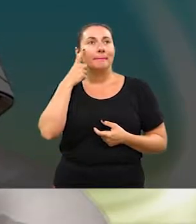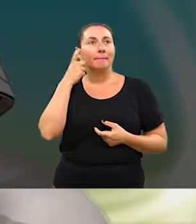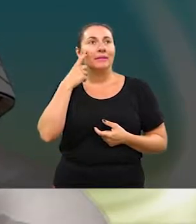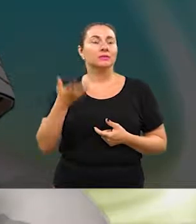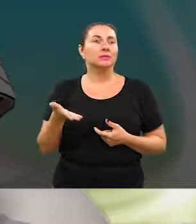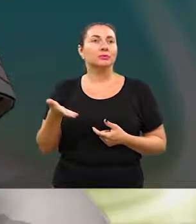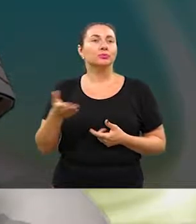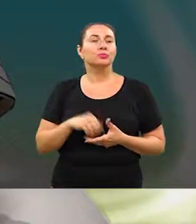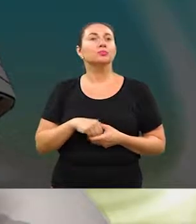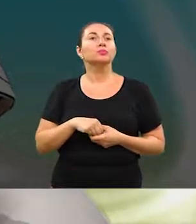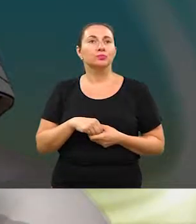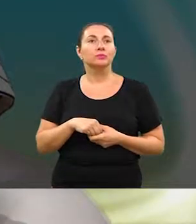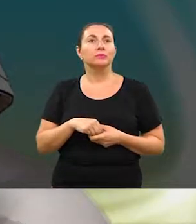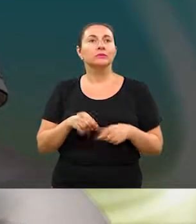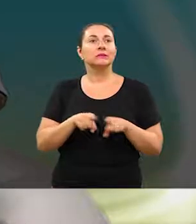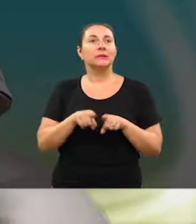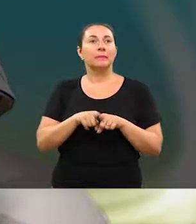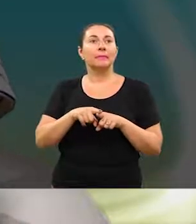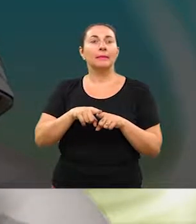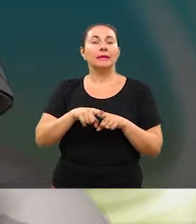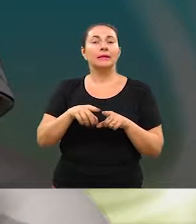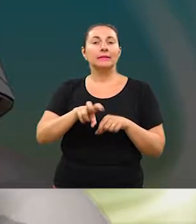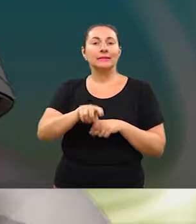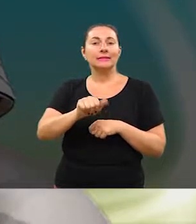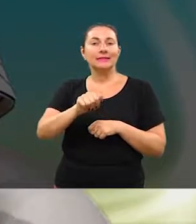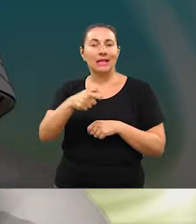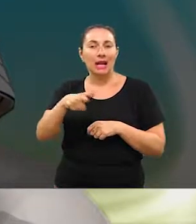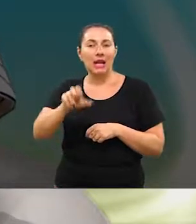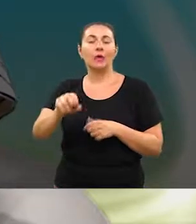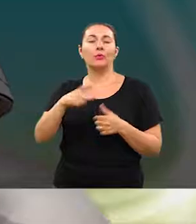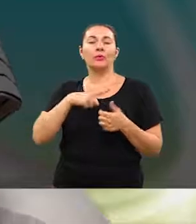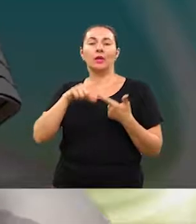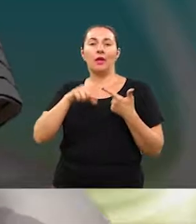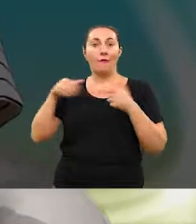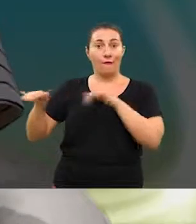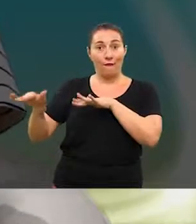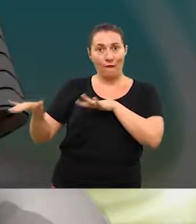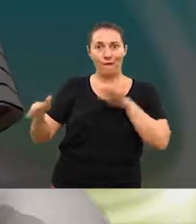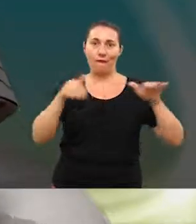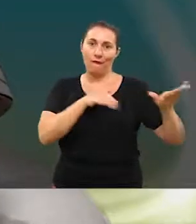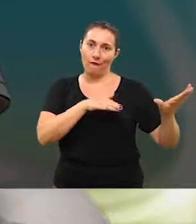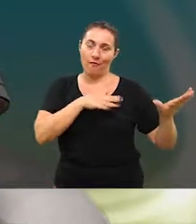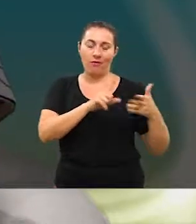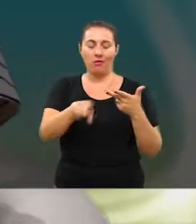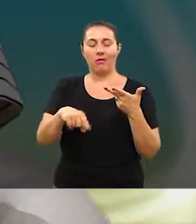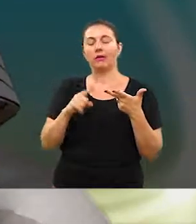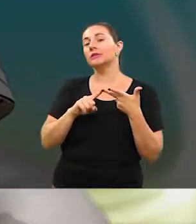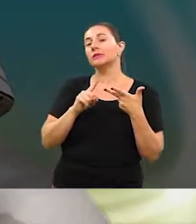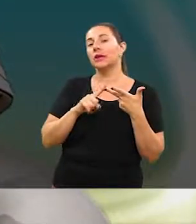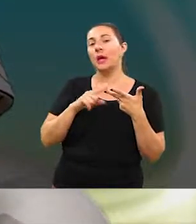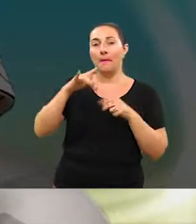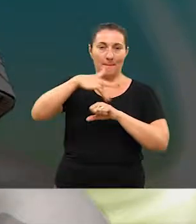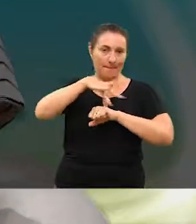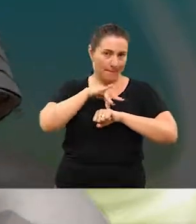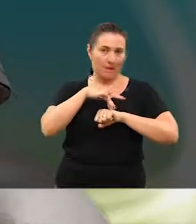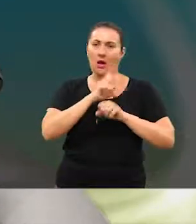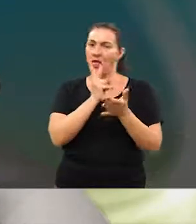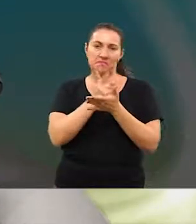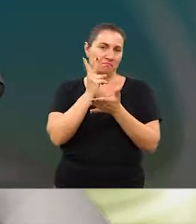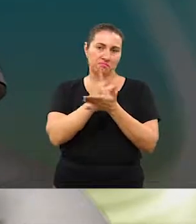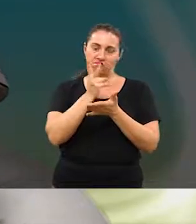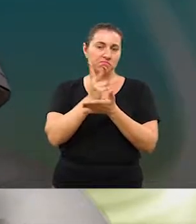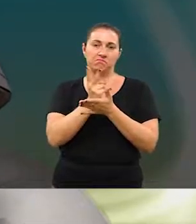Deixa eu ver hoje aqui. Além da dança de salão, a gente tem também aqui na cidade forte a dança do ventre, né? O